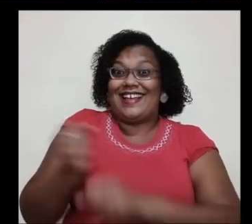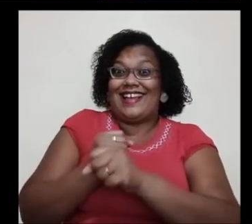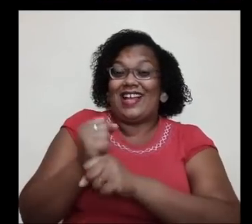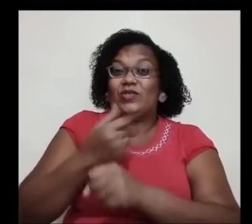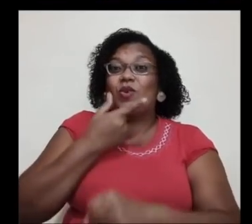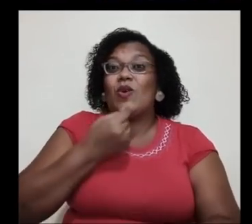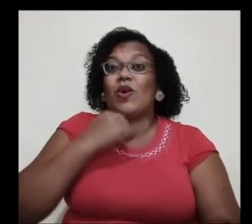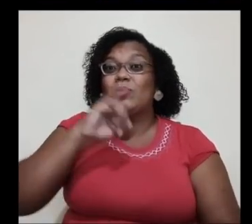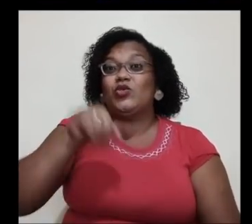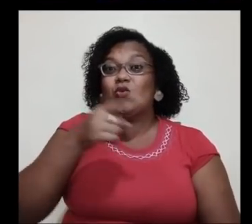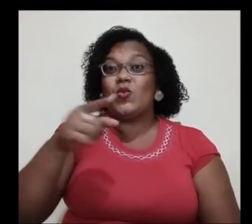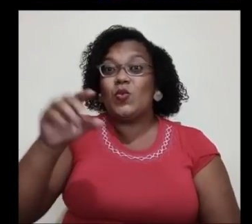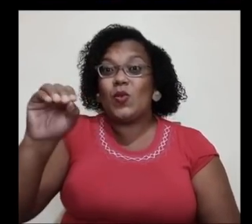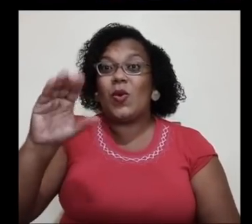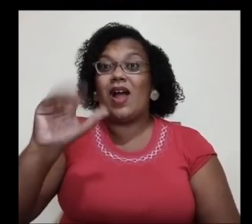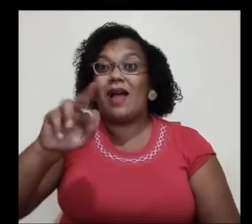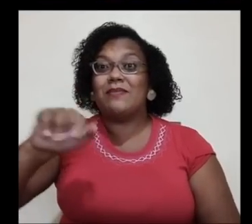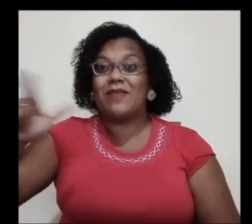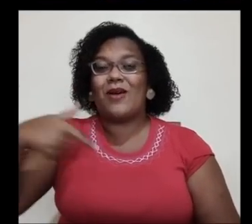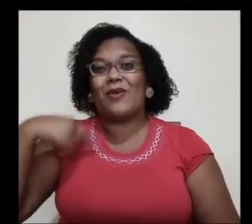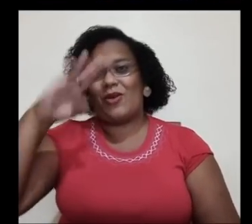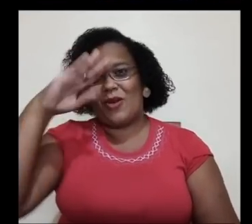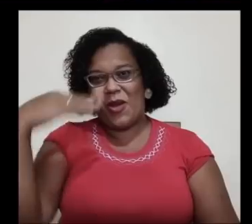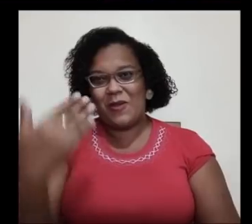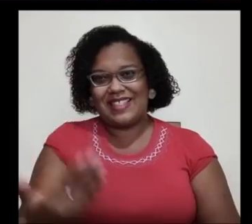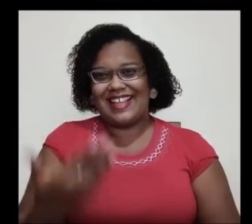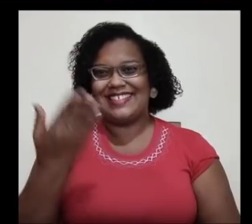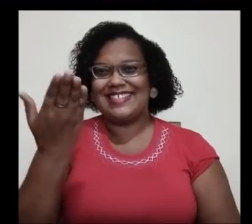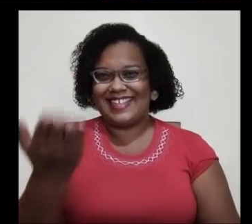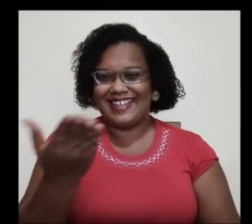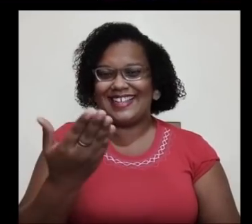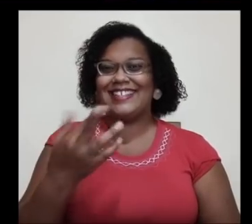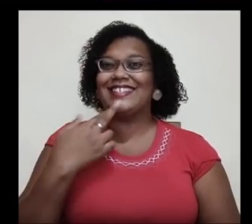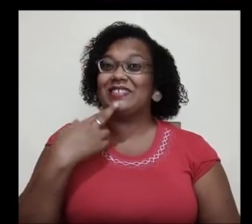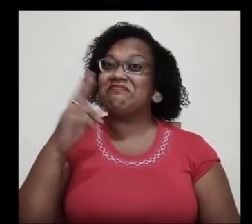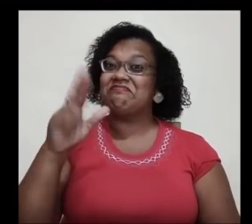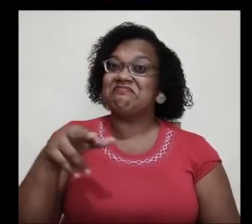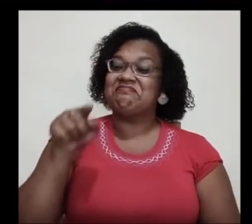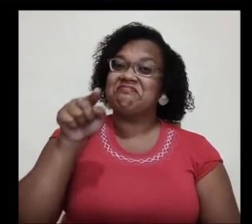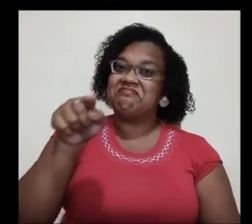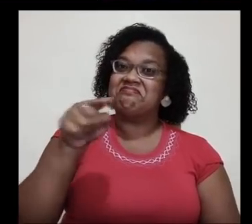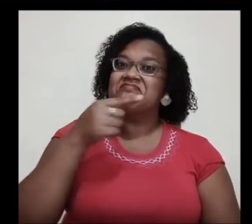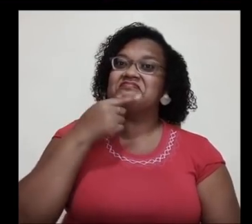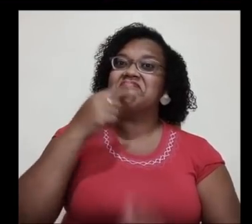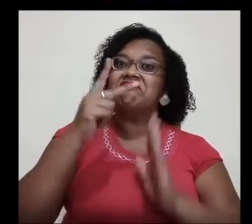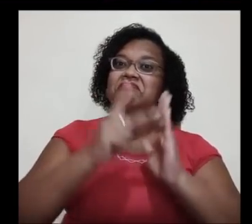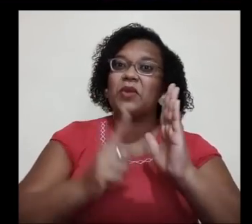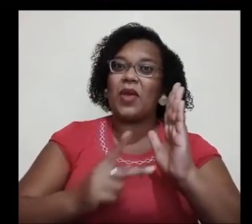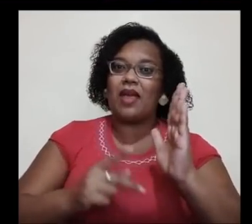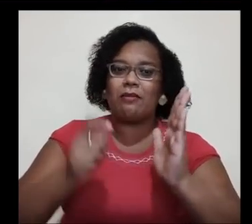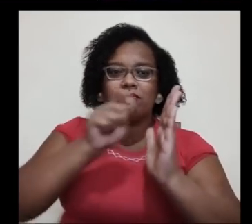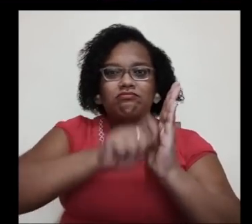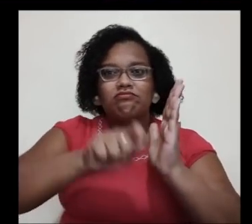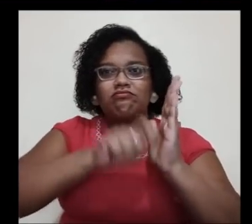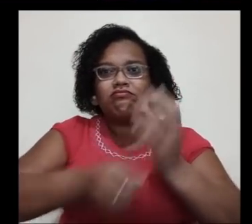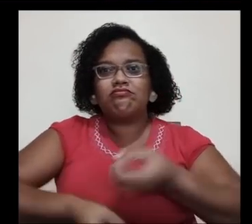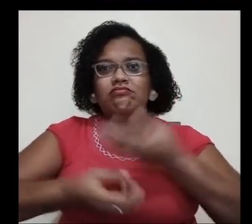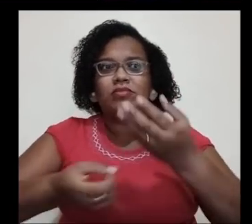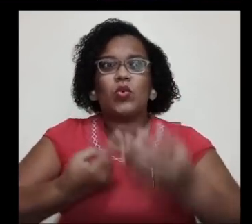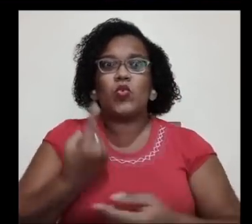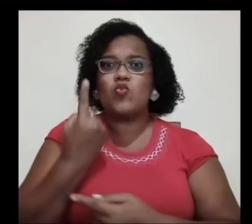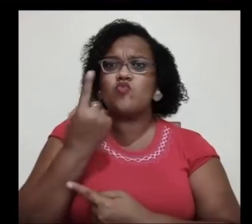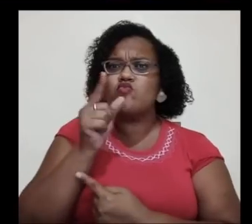poeta brasileiro, fica aqui a nossa homenagem a ele, e também o reconhecimento que esse poema que traduz que um galo